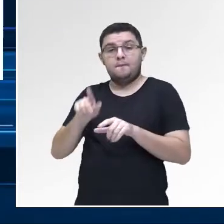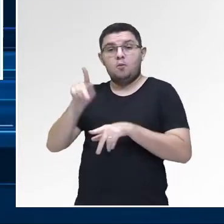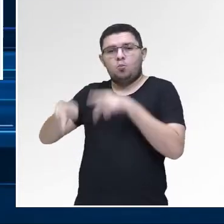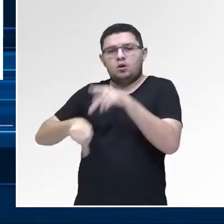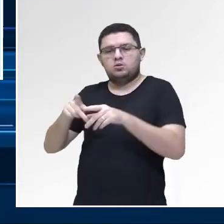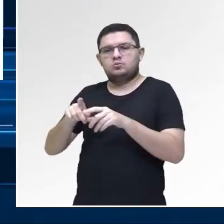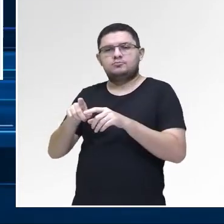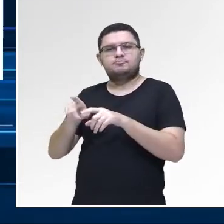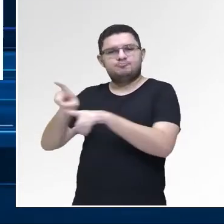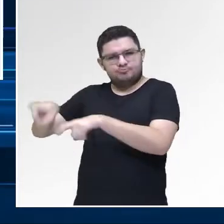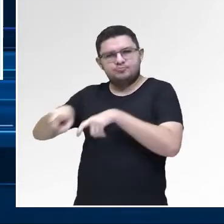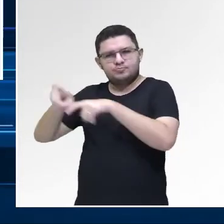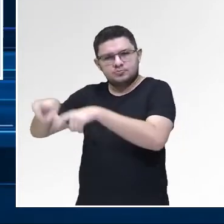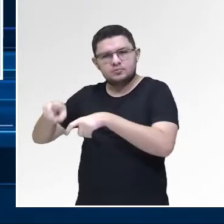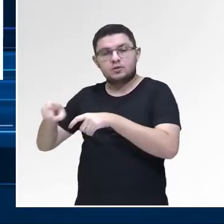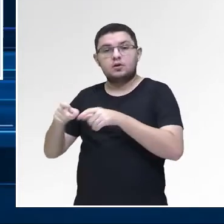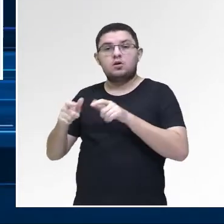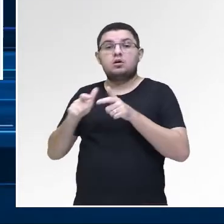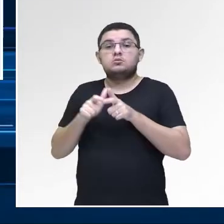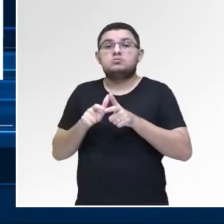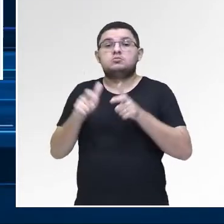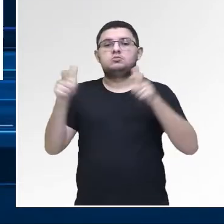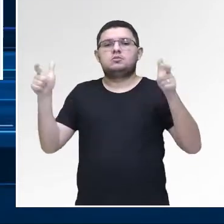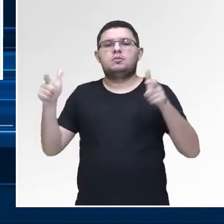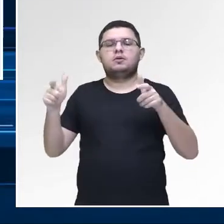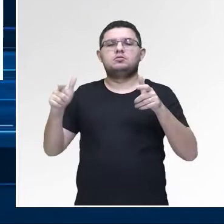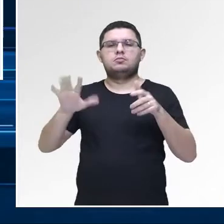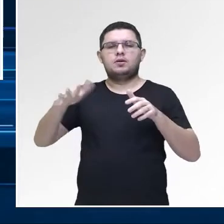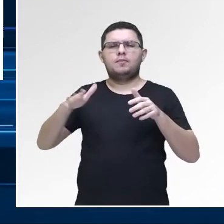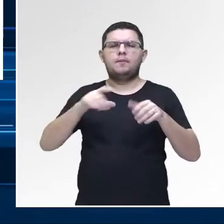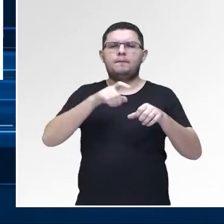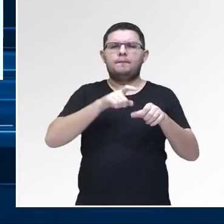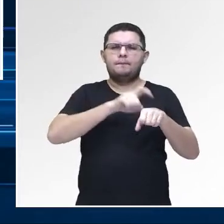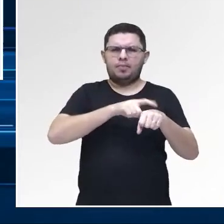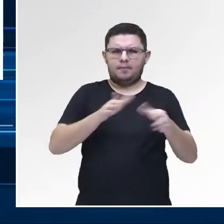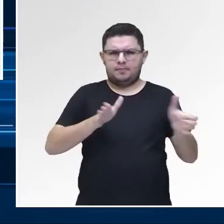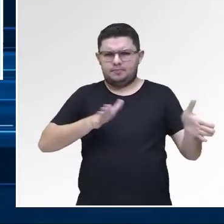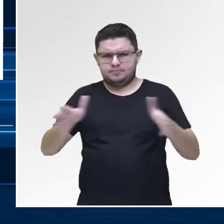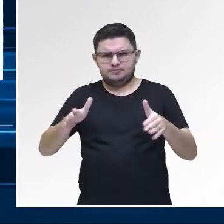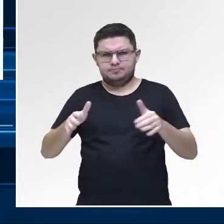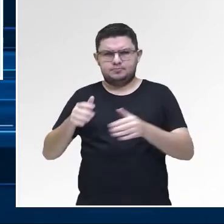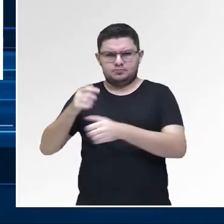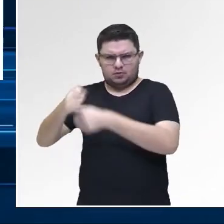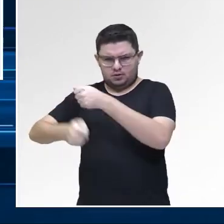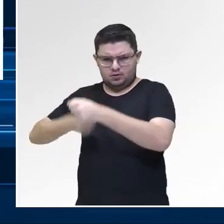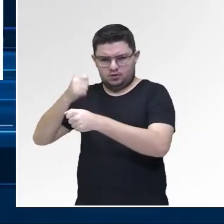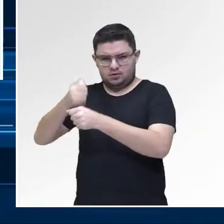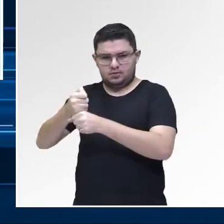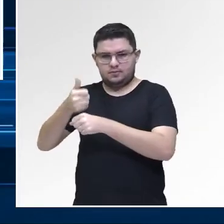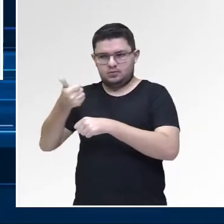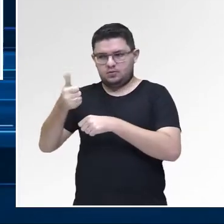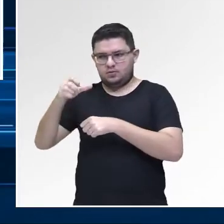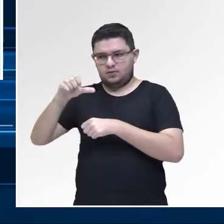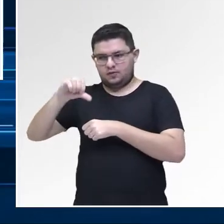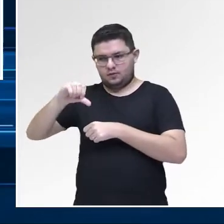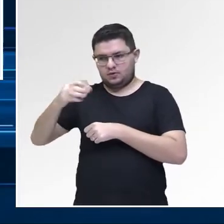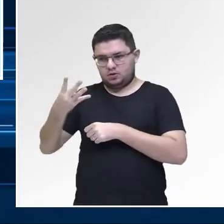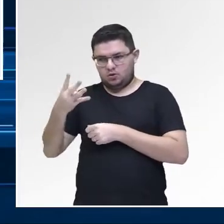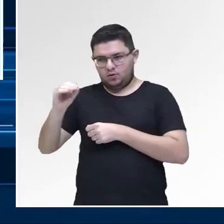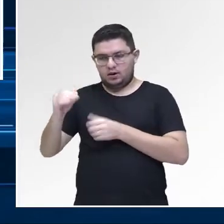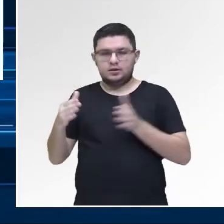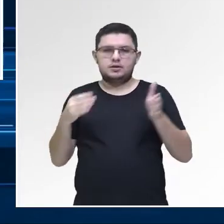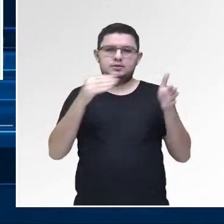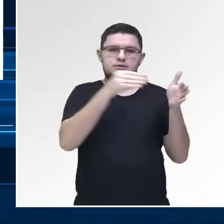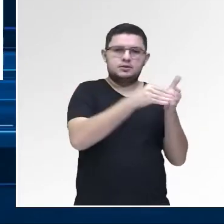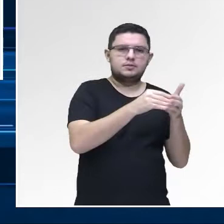2014. Então, a gente vai verificar o seguinte, tá? Em rosa,